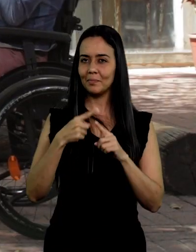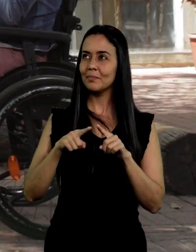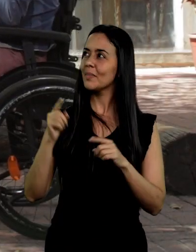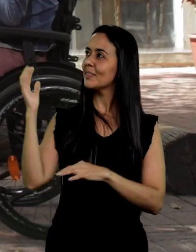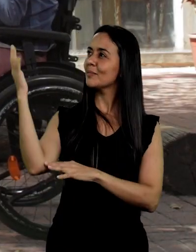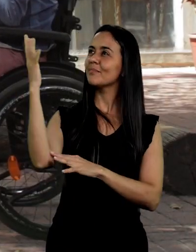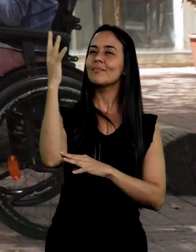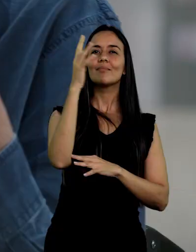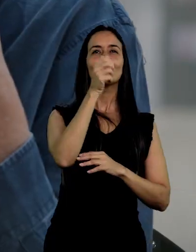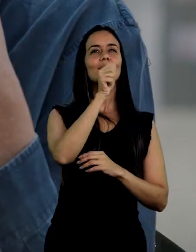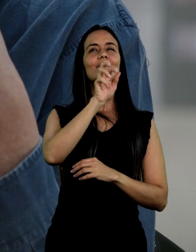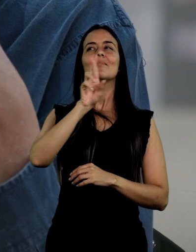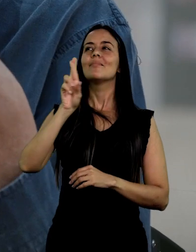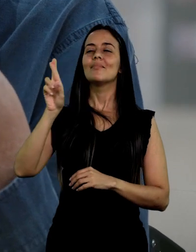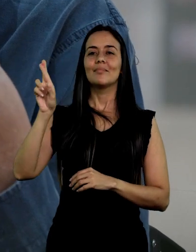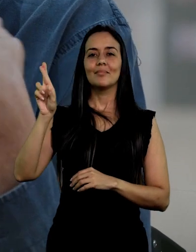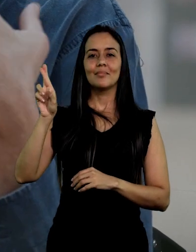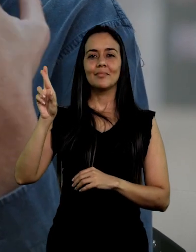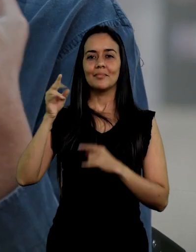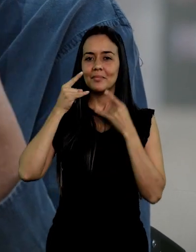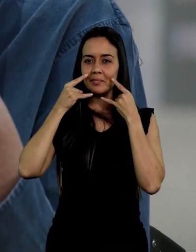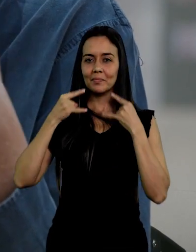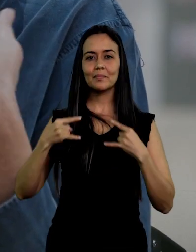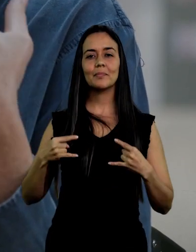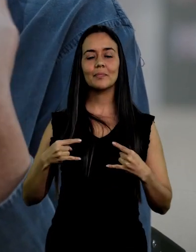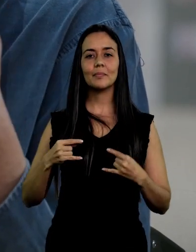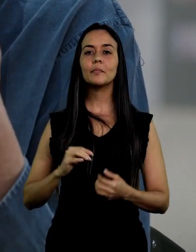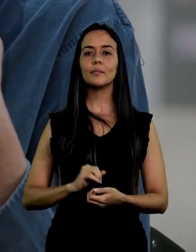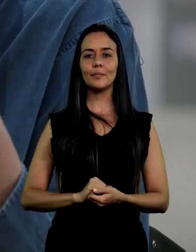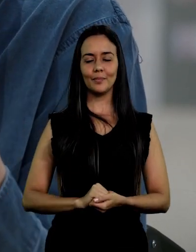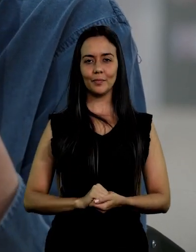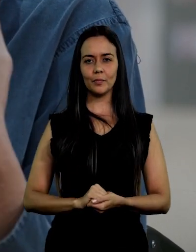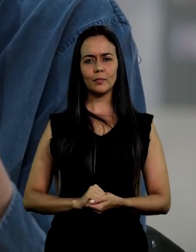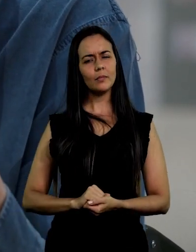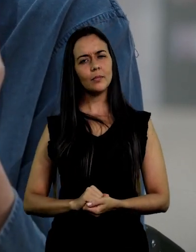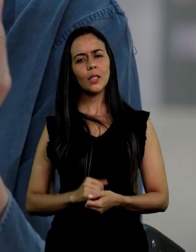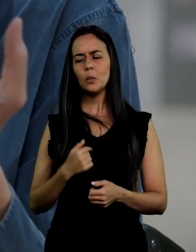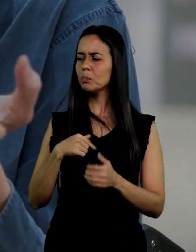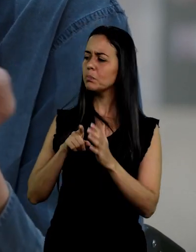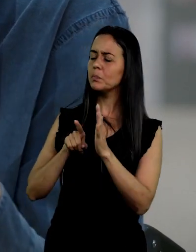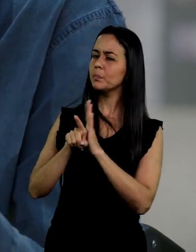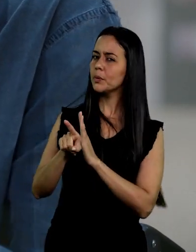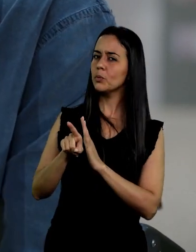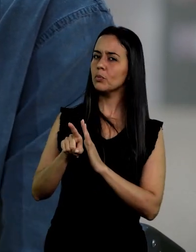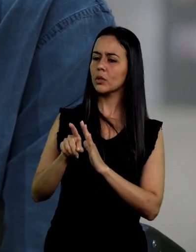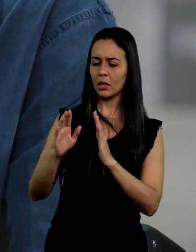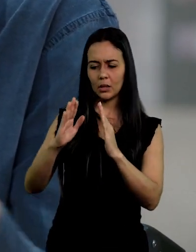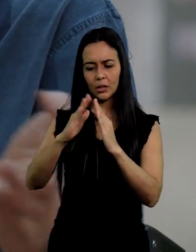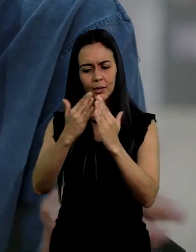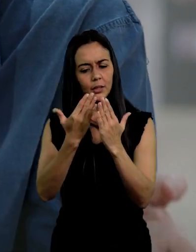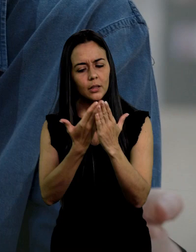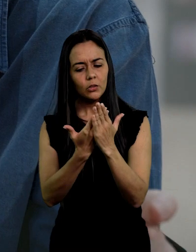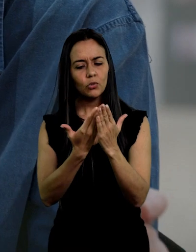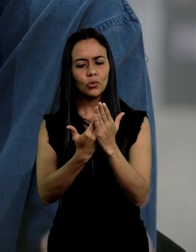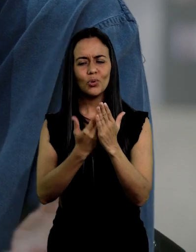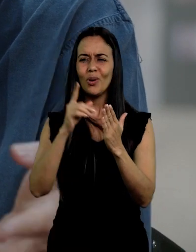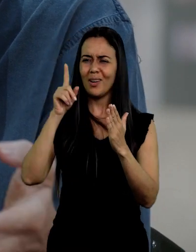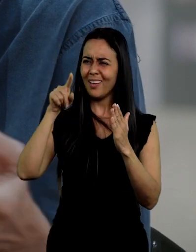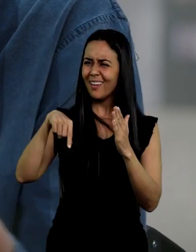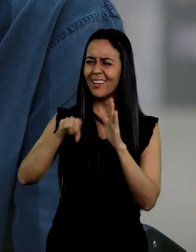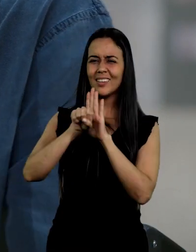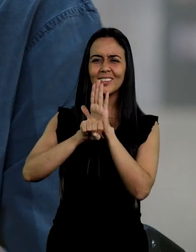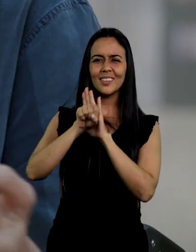Eu queria te perguntar, a gente fica com essa noção da escola, gente, é uma coisa histórica, do século